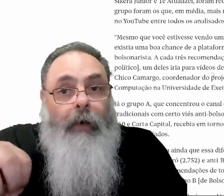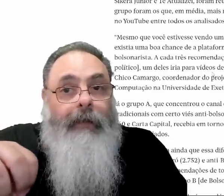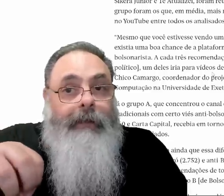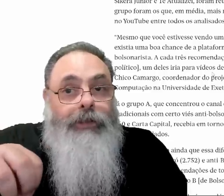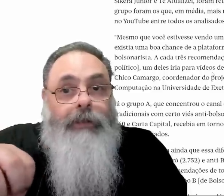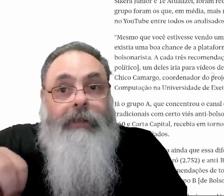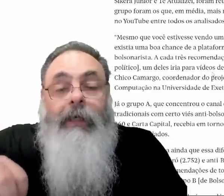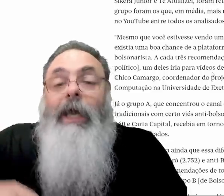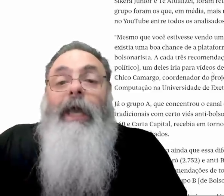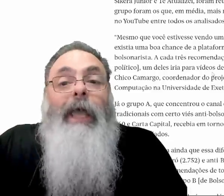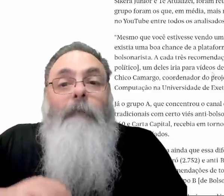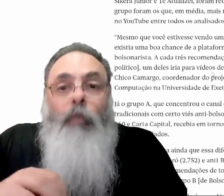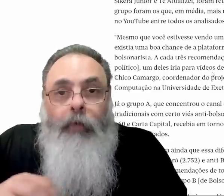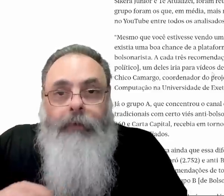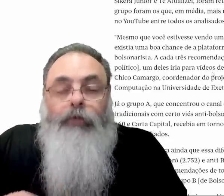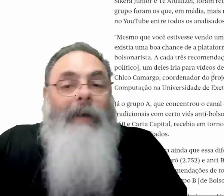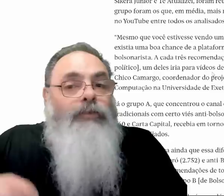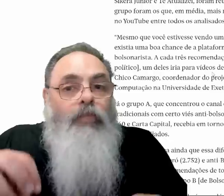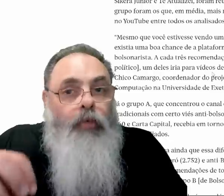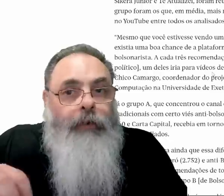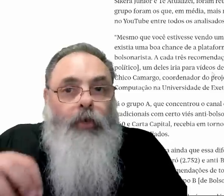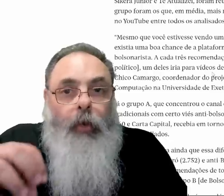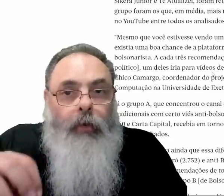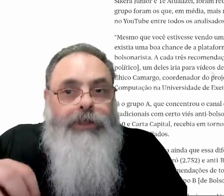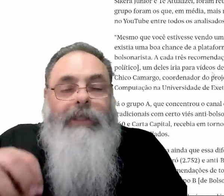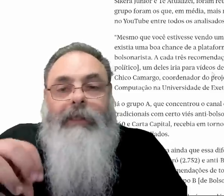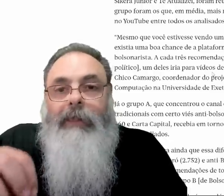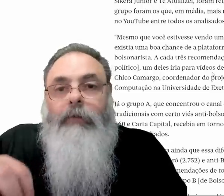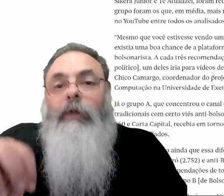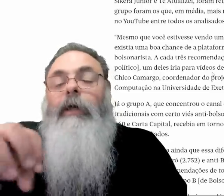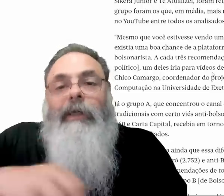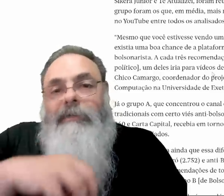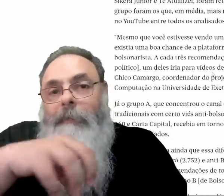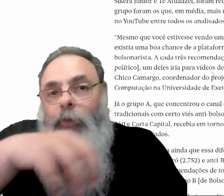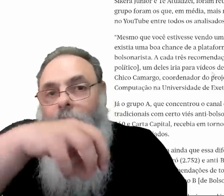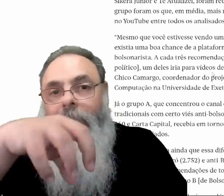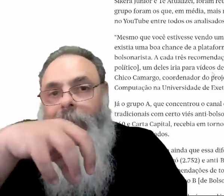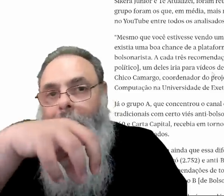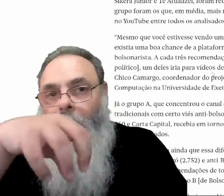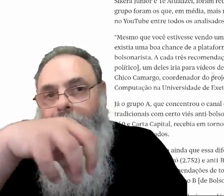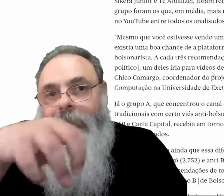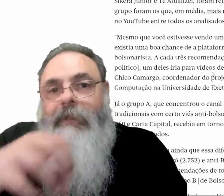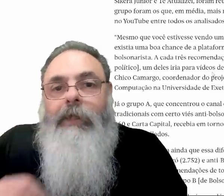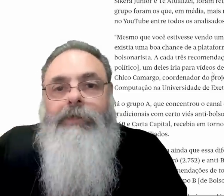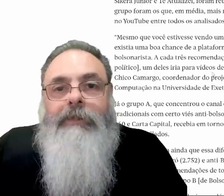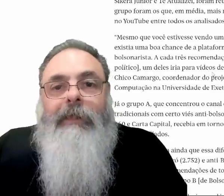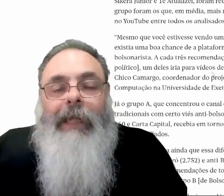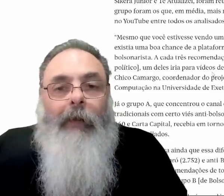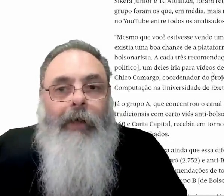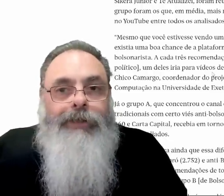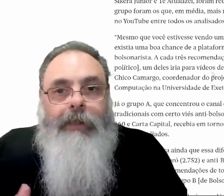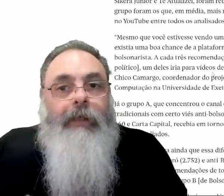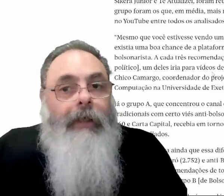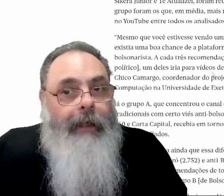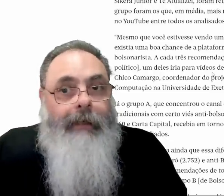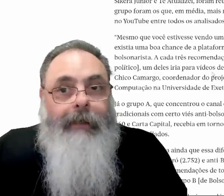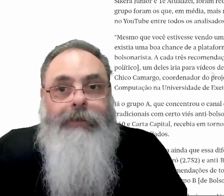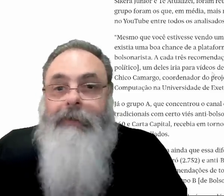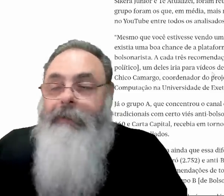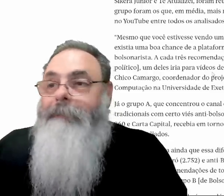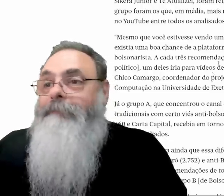em geral acredita é muito mas muito longe daquilo que essa minoria da bolha esquerdista na lógica